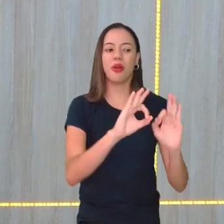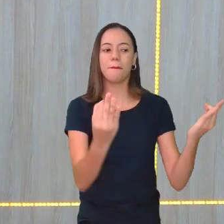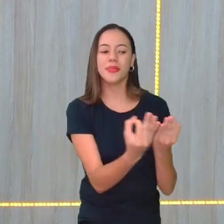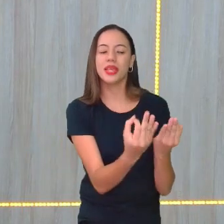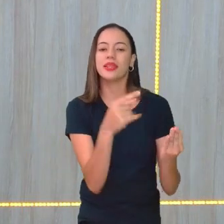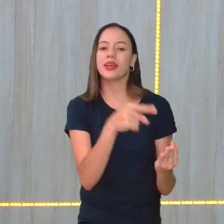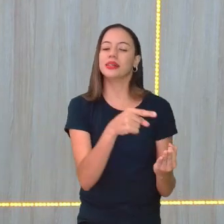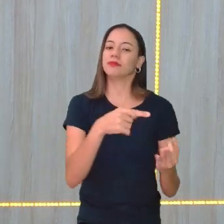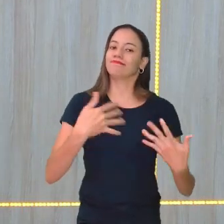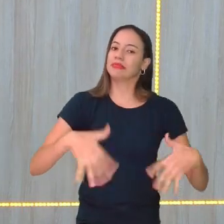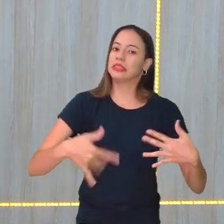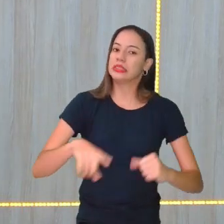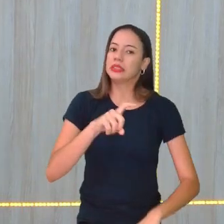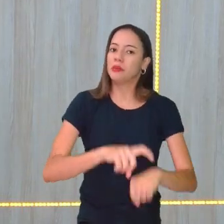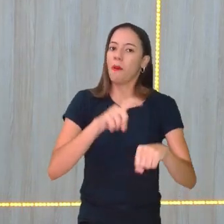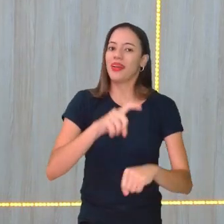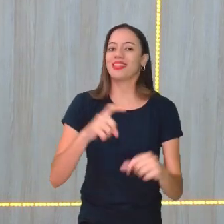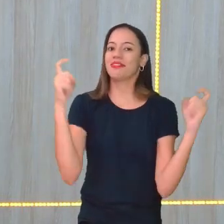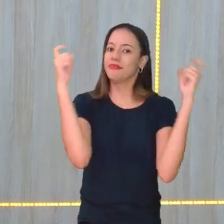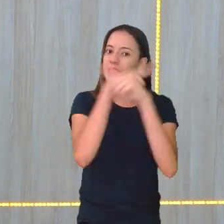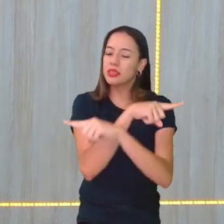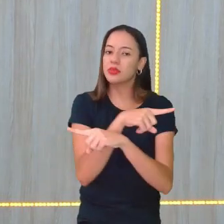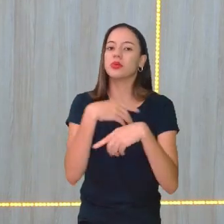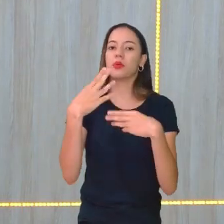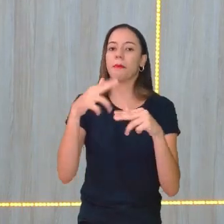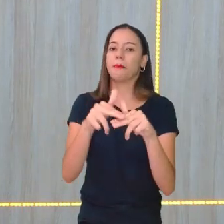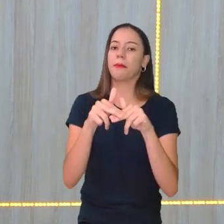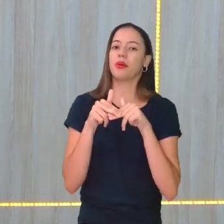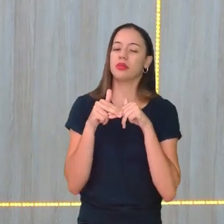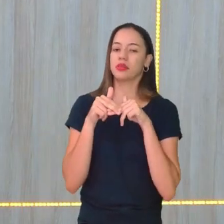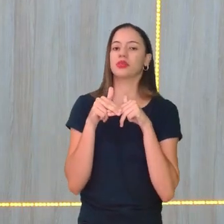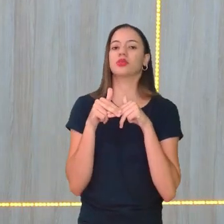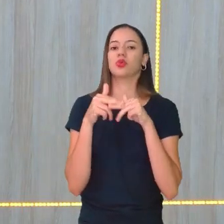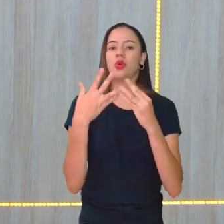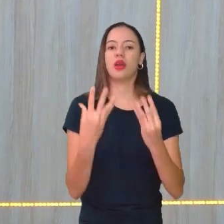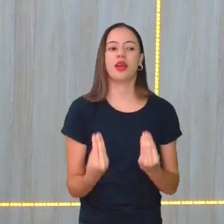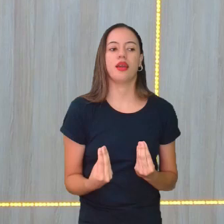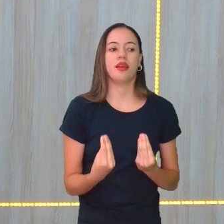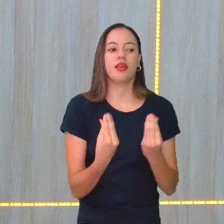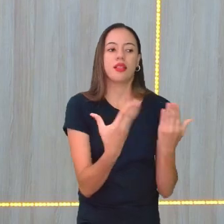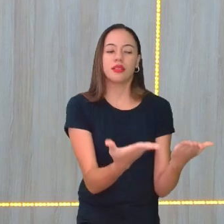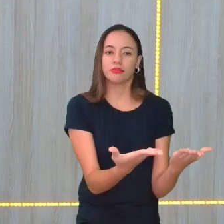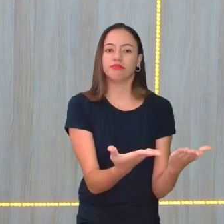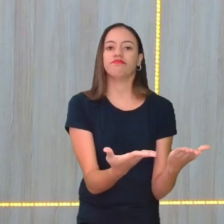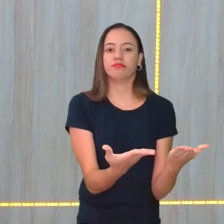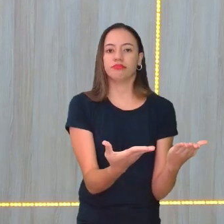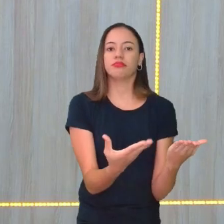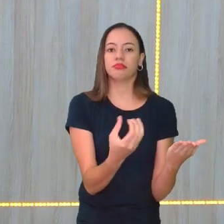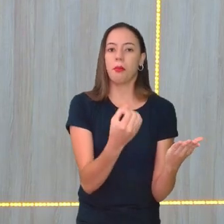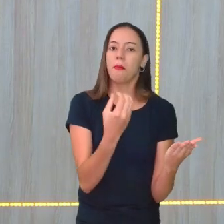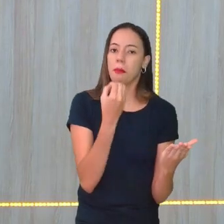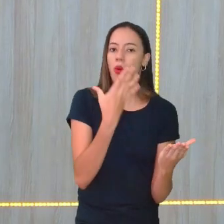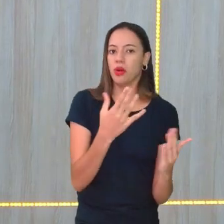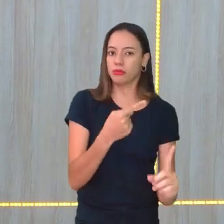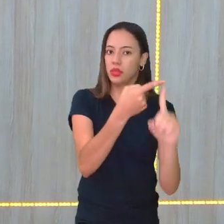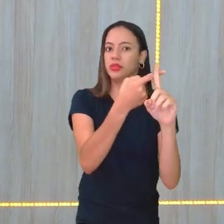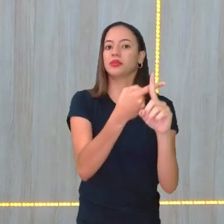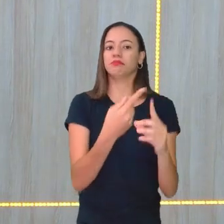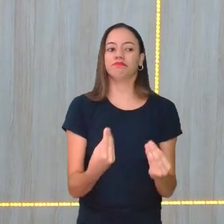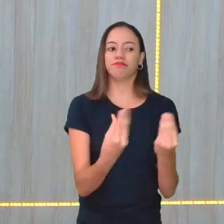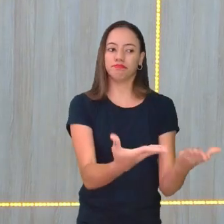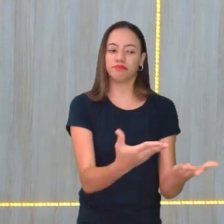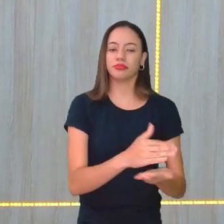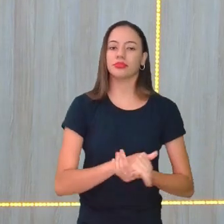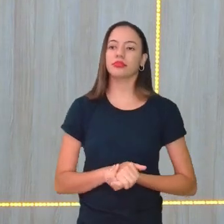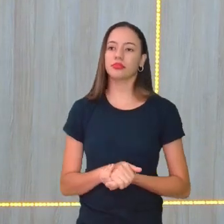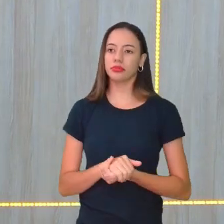momentos difíceis, né, então ele teria feito essa ação. Mas sim, ó, Ó, uma coisa